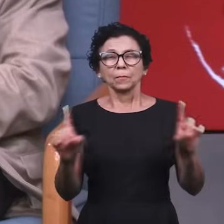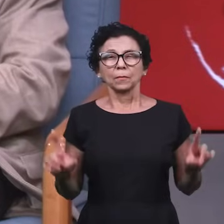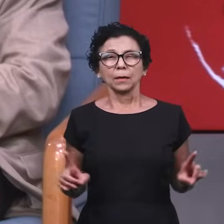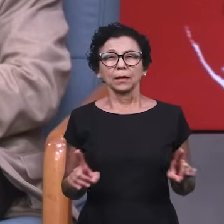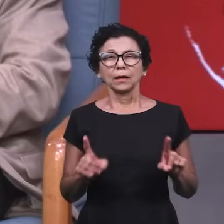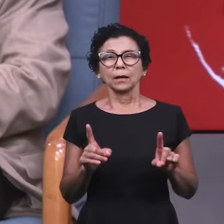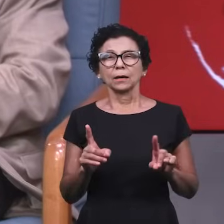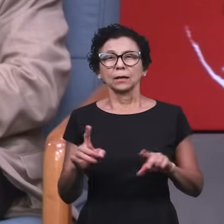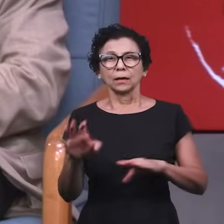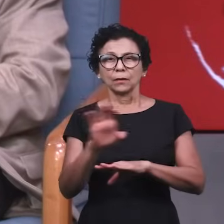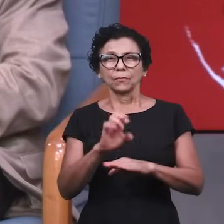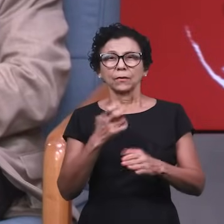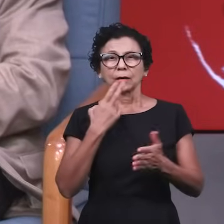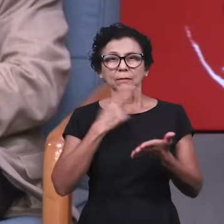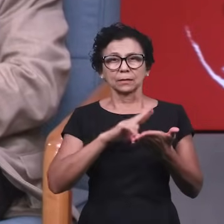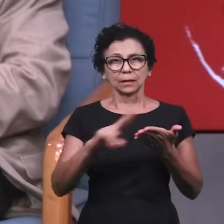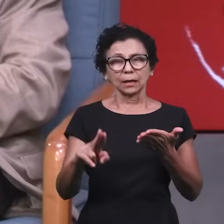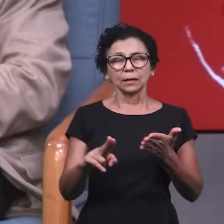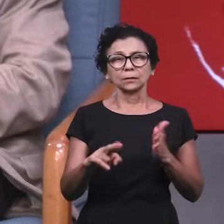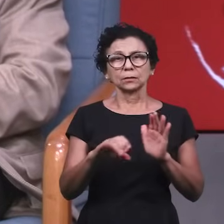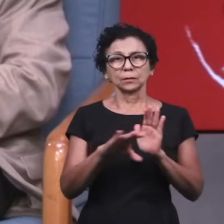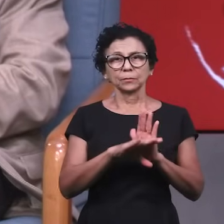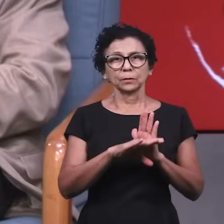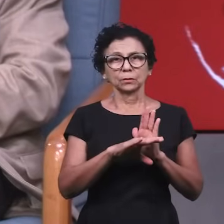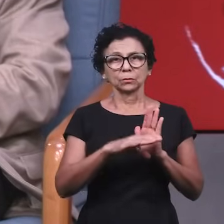aos Efésios, a partir do capítulo 4,